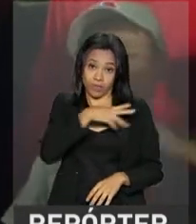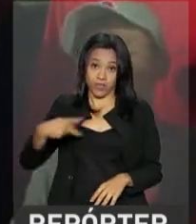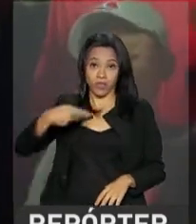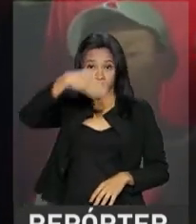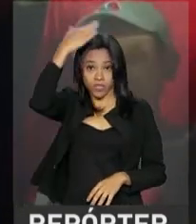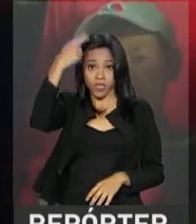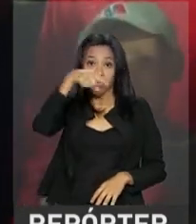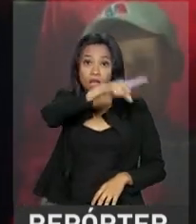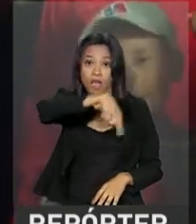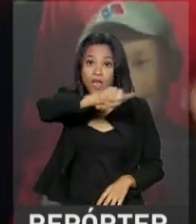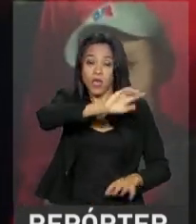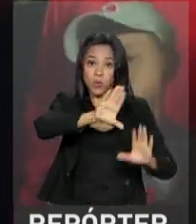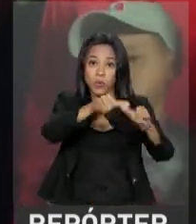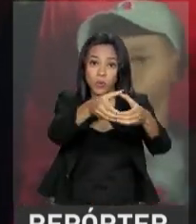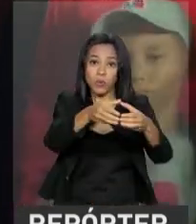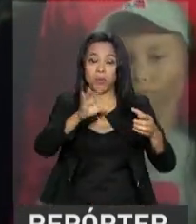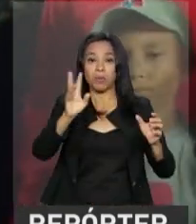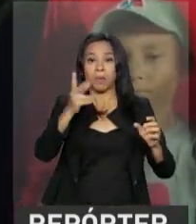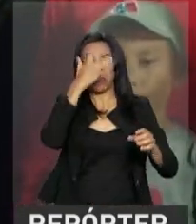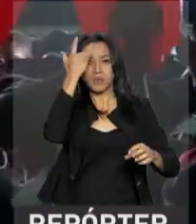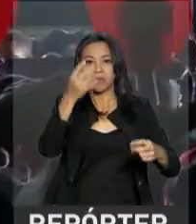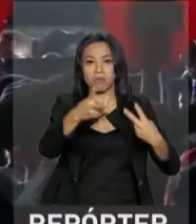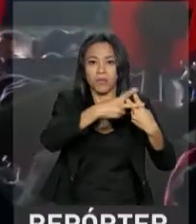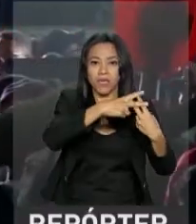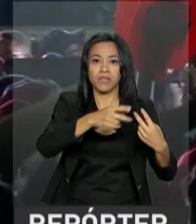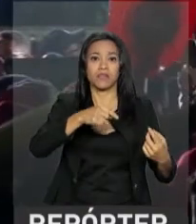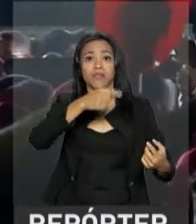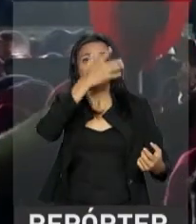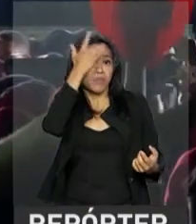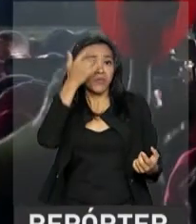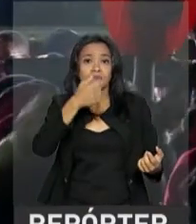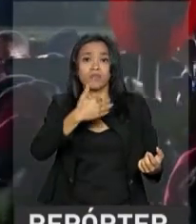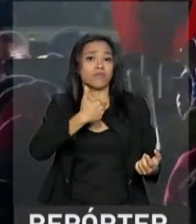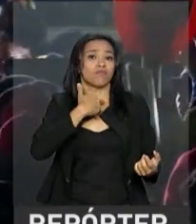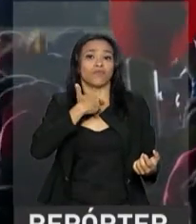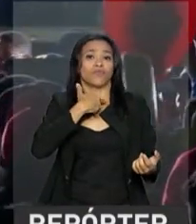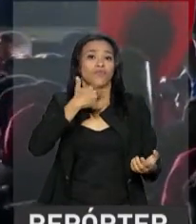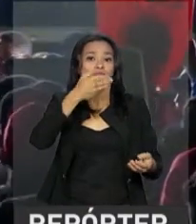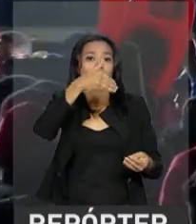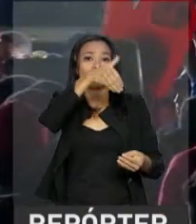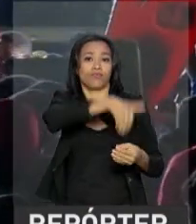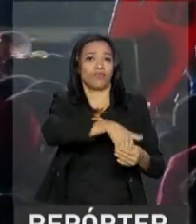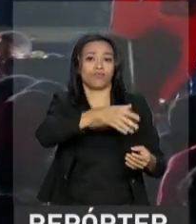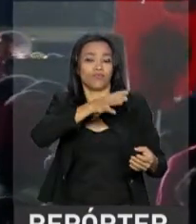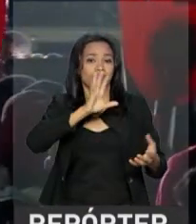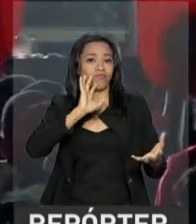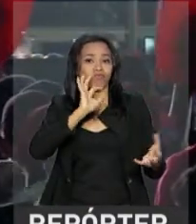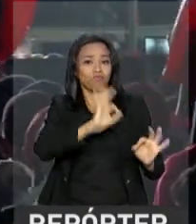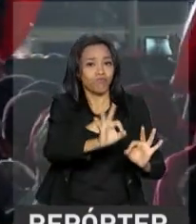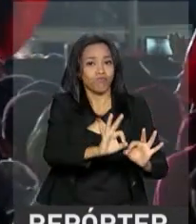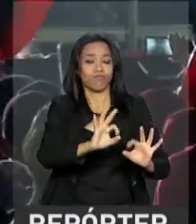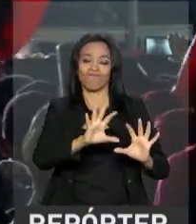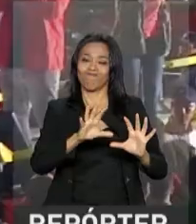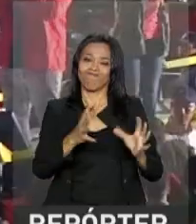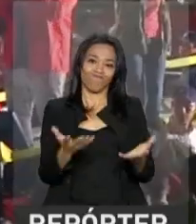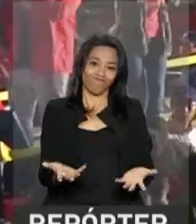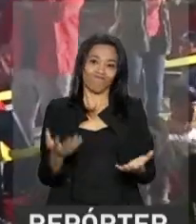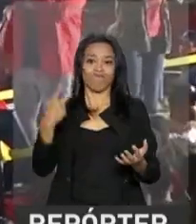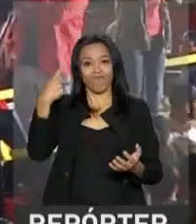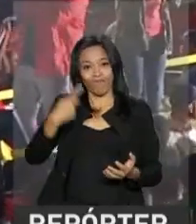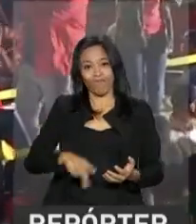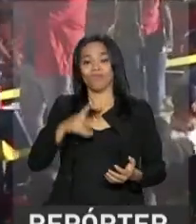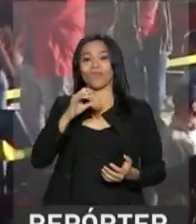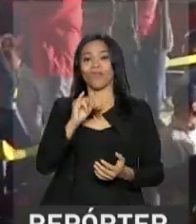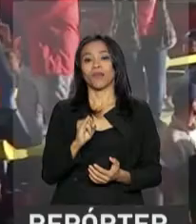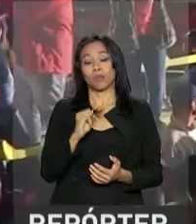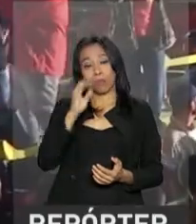presos políticos, partidos e lideranças políticas inabilitados e sem observadores internacionais independentes. O Itamaraty disse